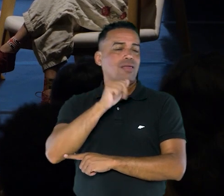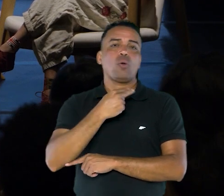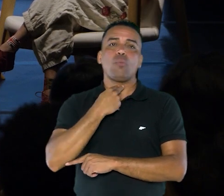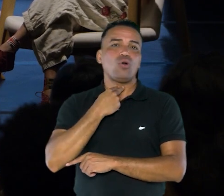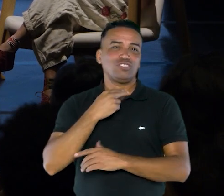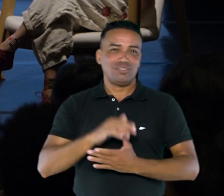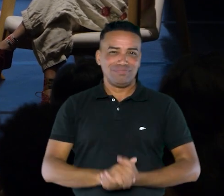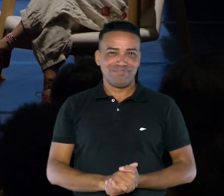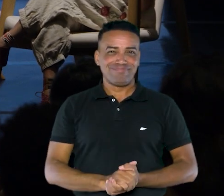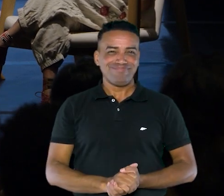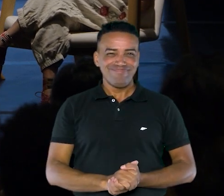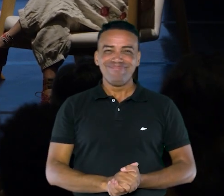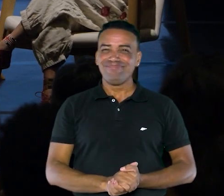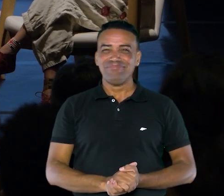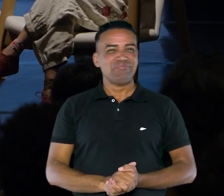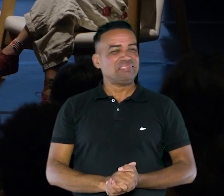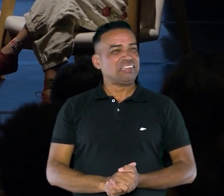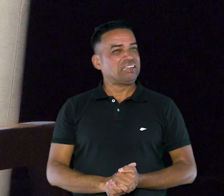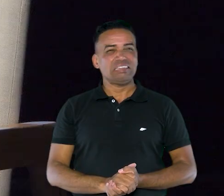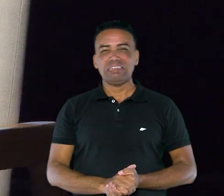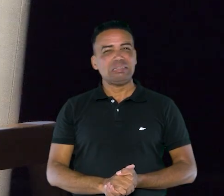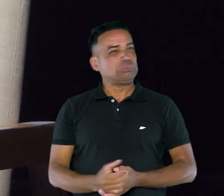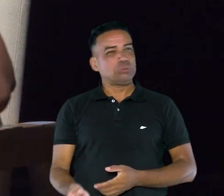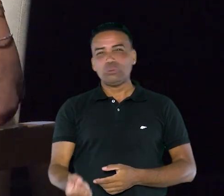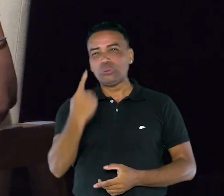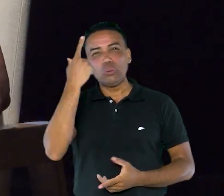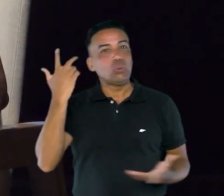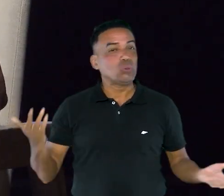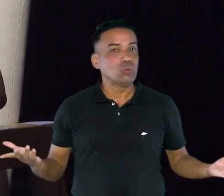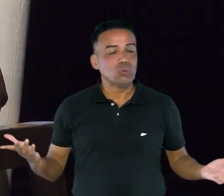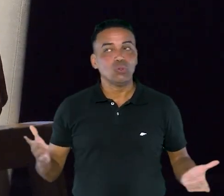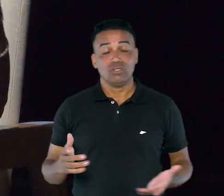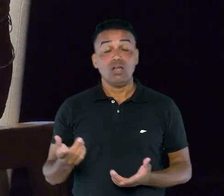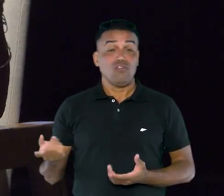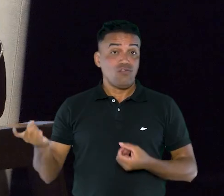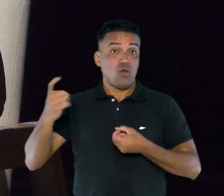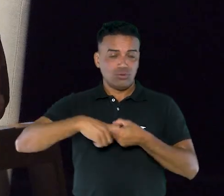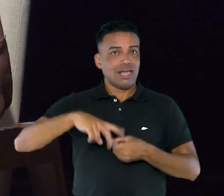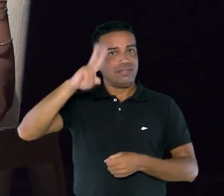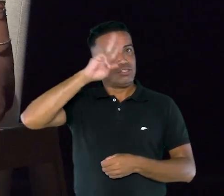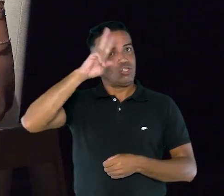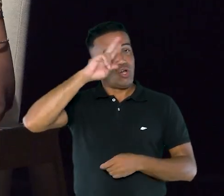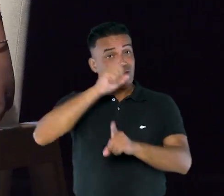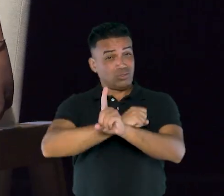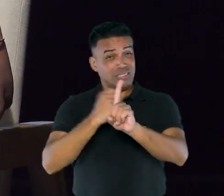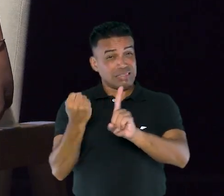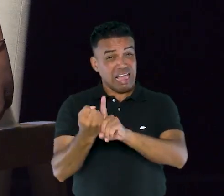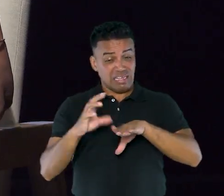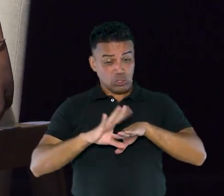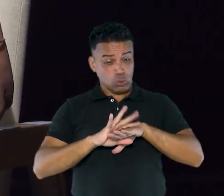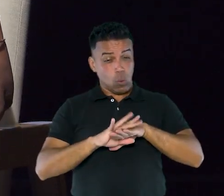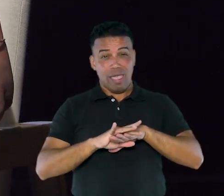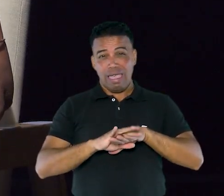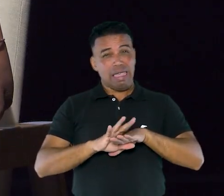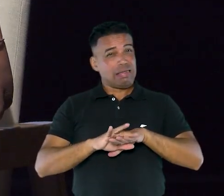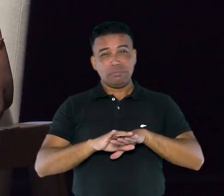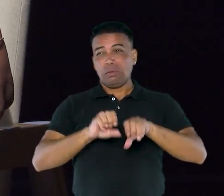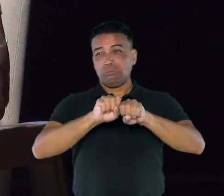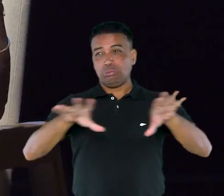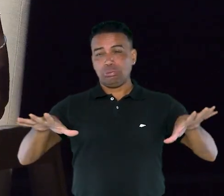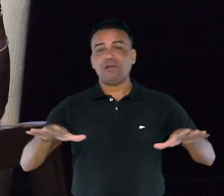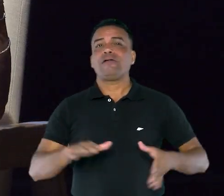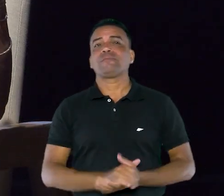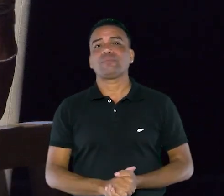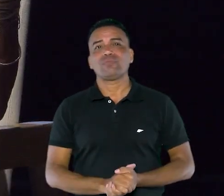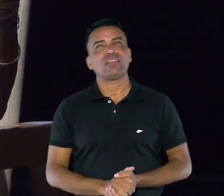incrível, né, esse ponto que a gente chegou. Mas eu queria retomar a história do adoecimento da nossa sociedade.